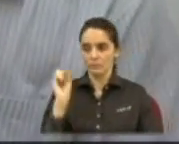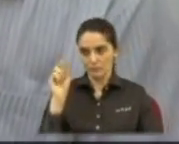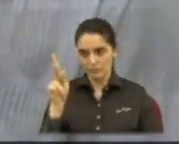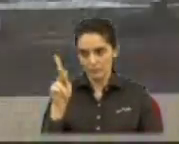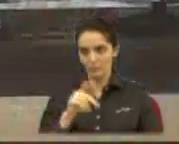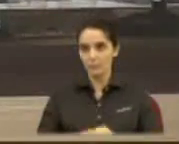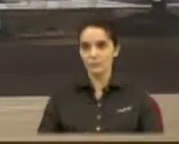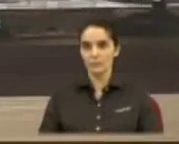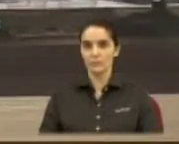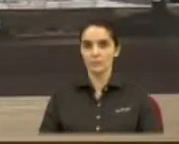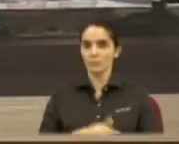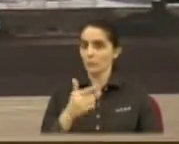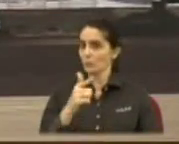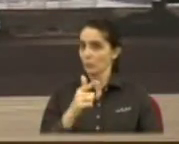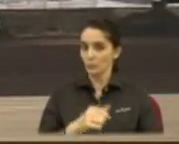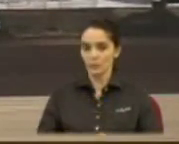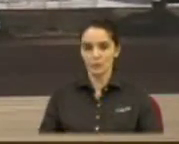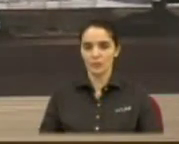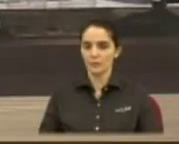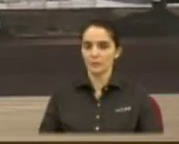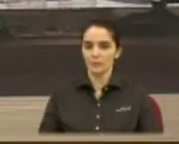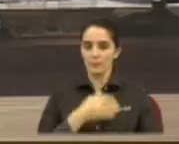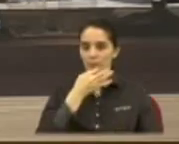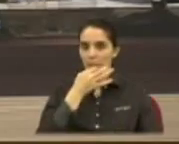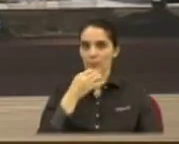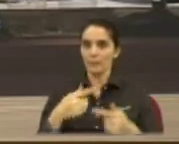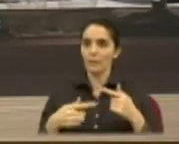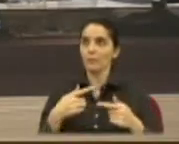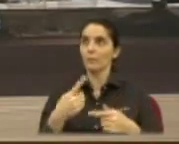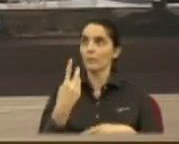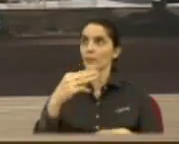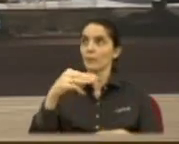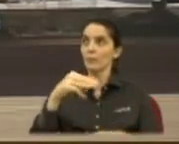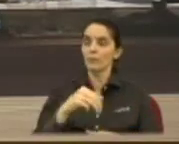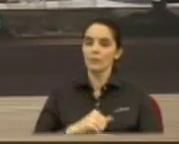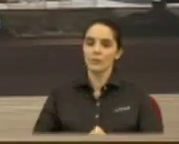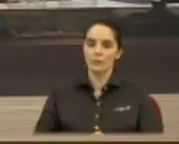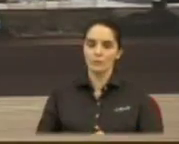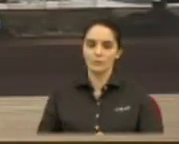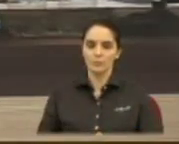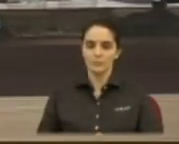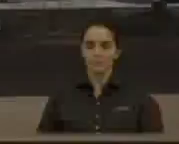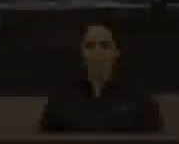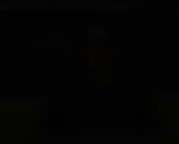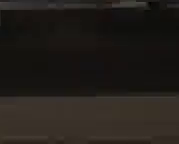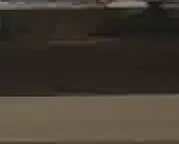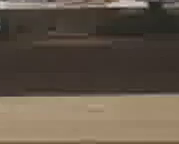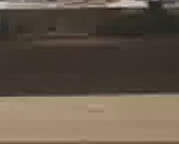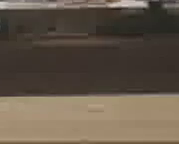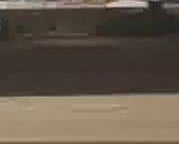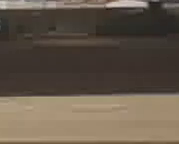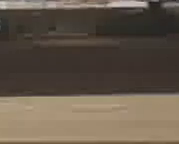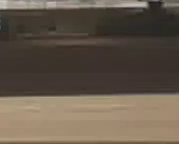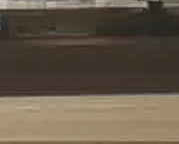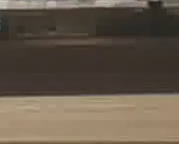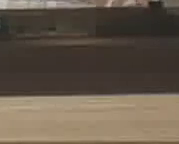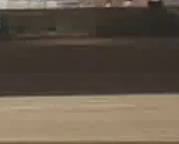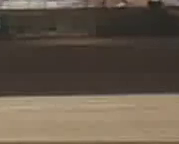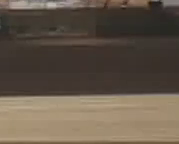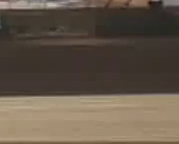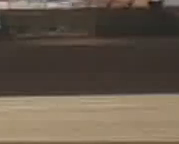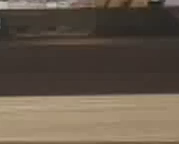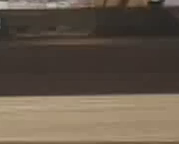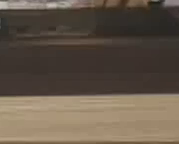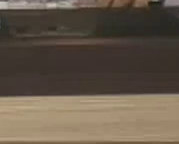Ok? Não havendo mais quem queira discutir... Suspensão dos trabalhos por 1 minuto, senhor presidente. Os trabalhos estão suspensos por 1 minuto. Senhores